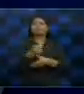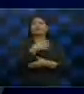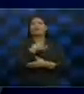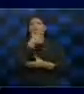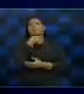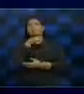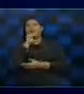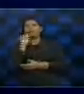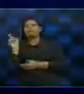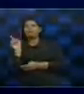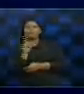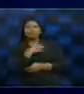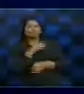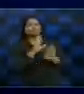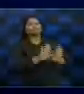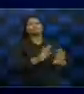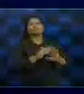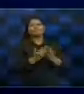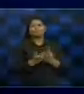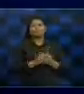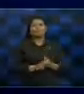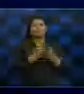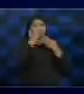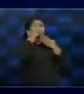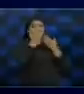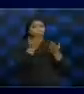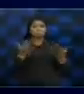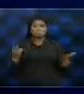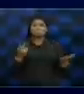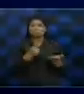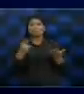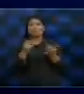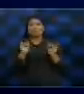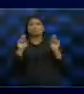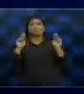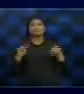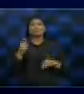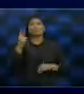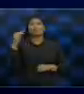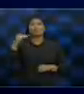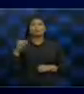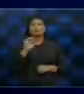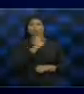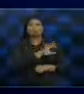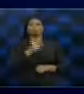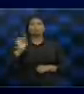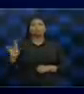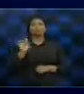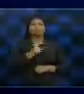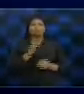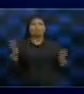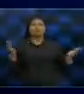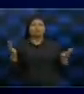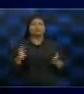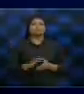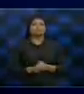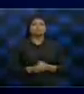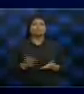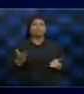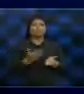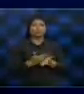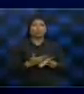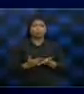candidatos. Vamos então agora as considerações finais. Teremos então 2 minutos para estas considerações.